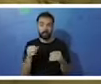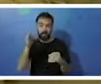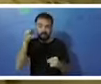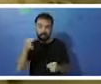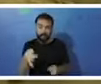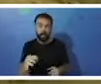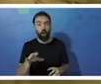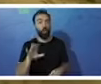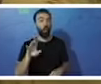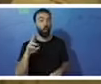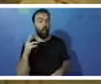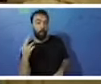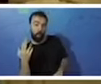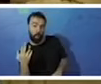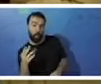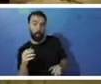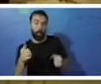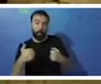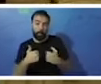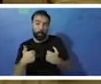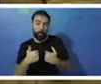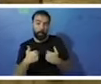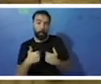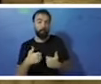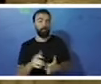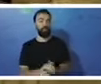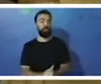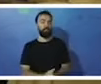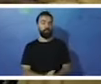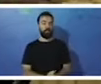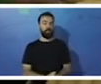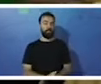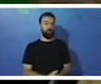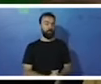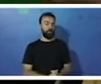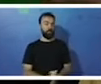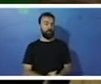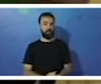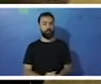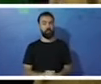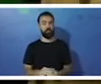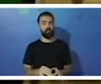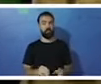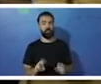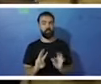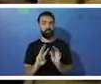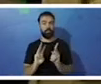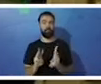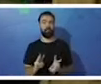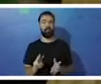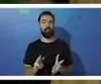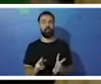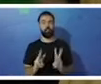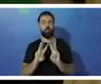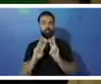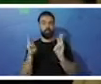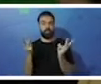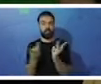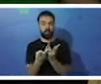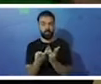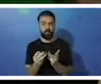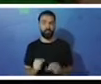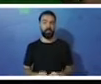bem próximo, mas não é aquele valor exato. Para uma medida de massa, que é peso,